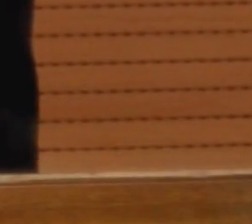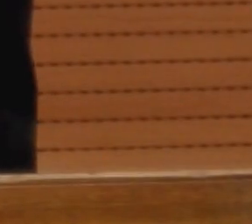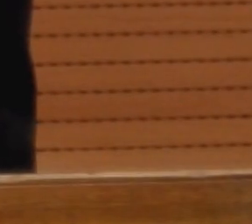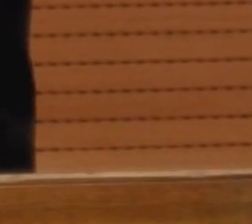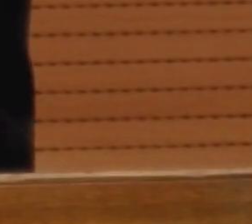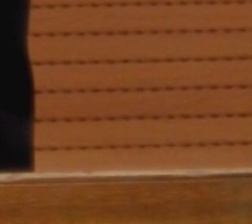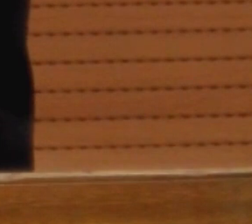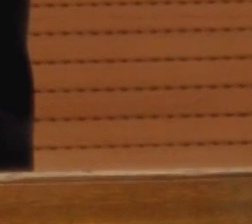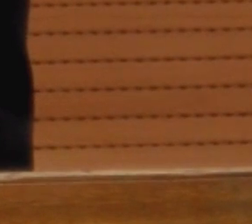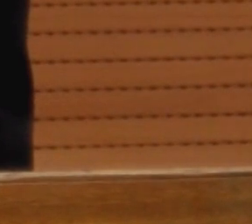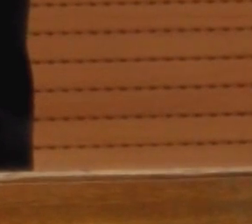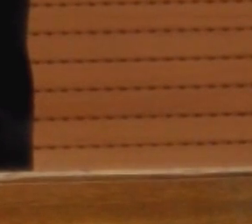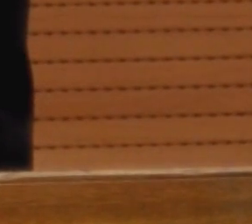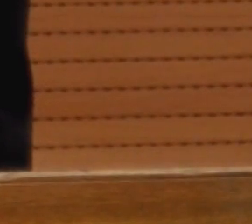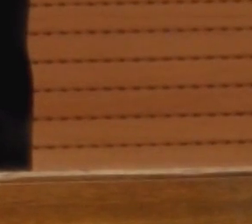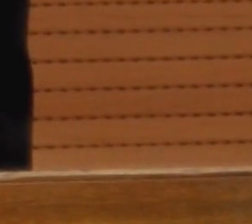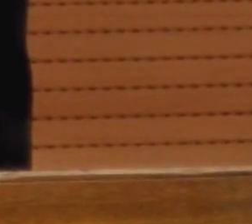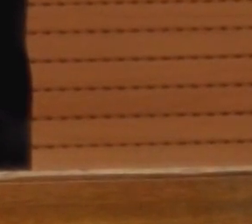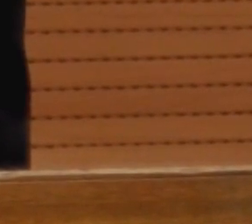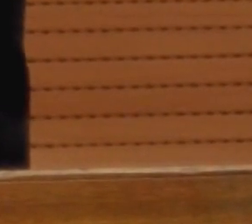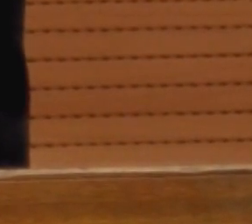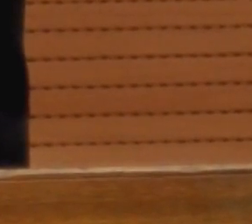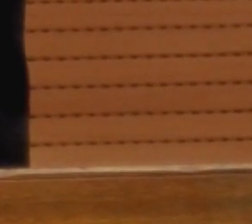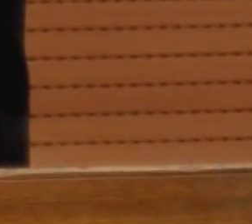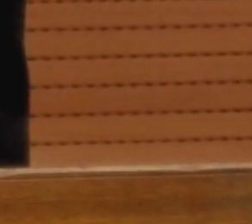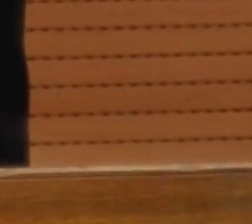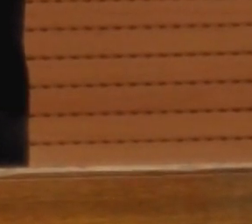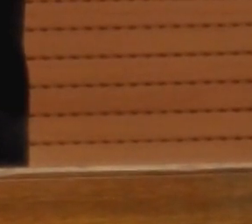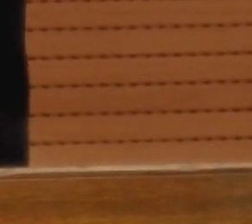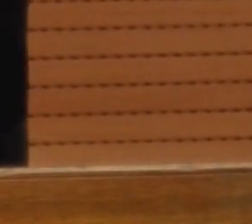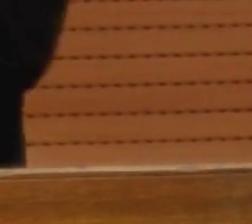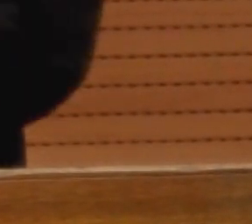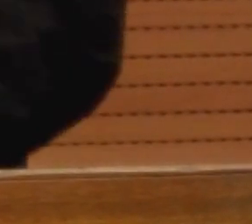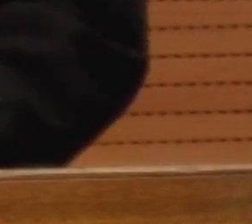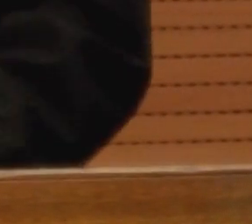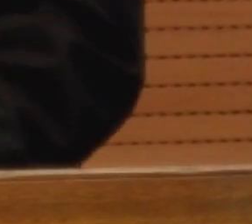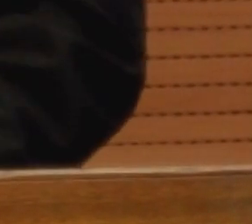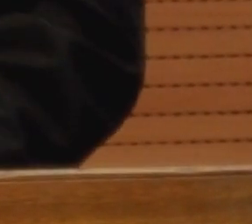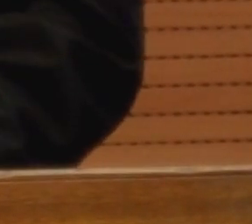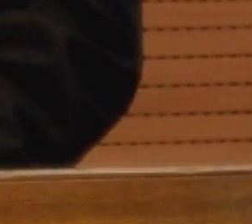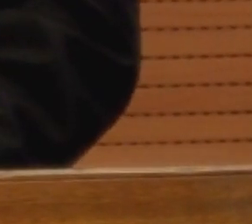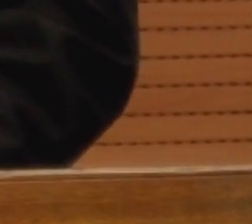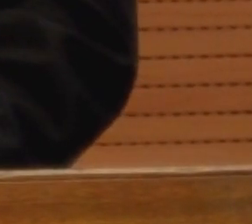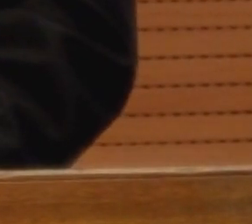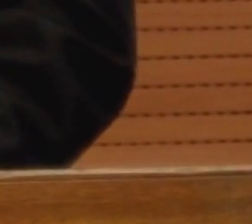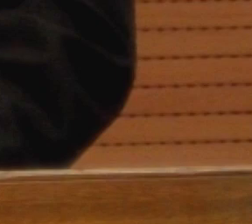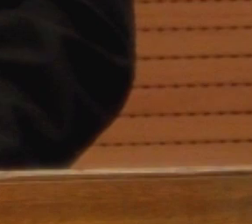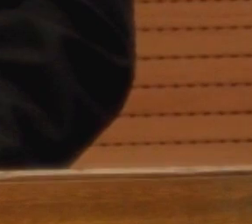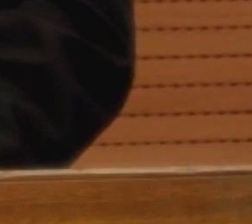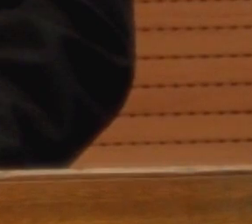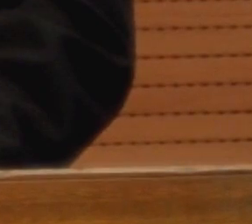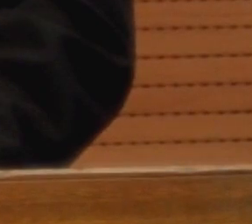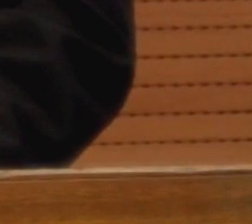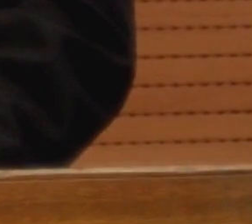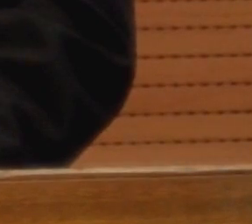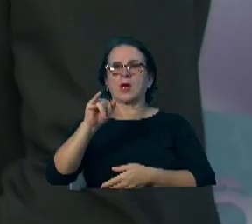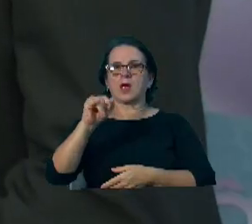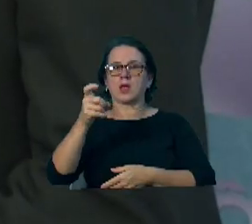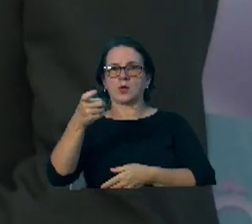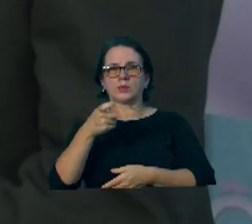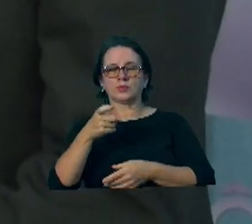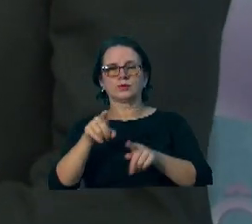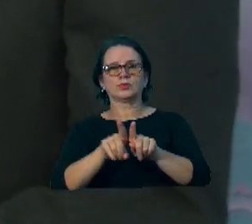outro requerimento apresentado pelo senhor nesta noite nesta sessão ordinária foi com relação a um raio x